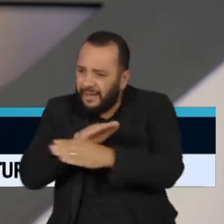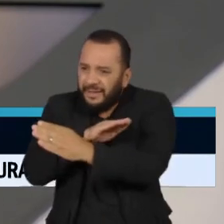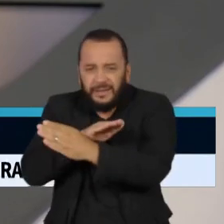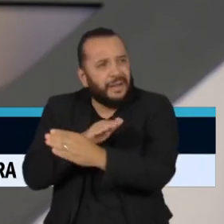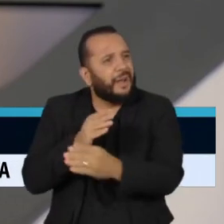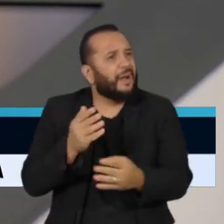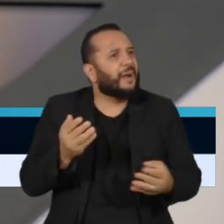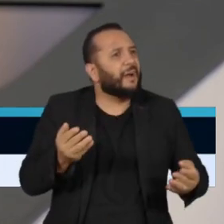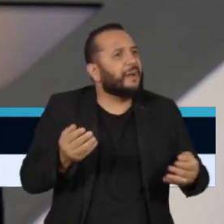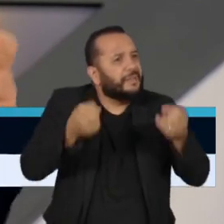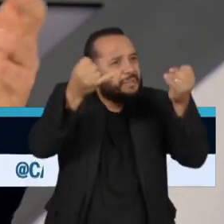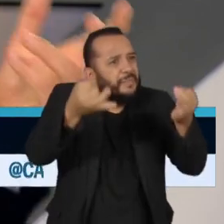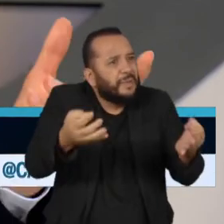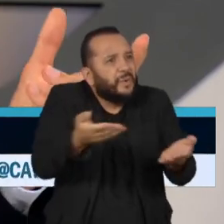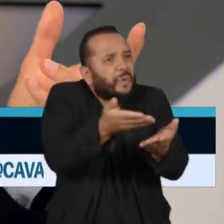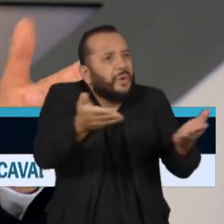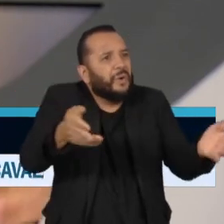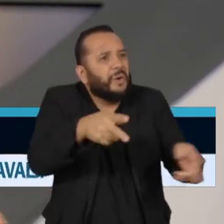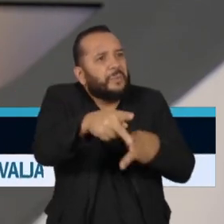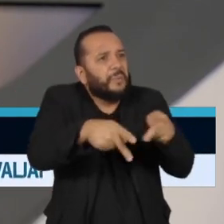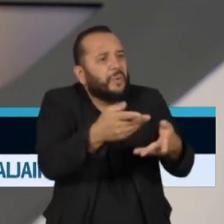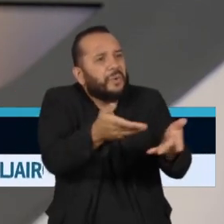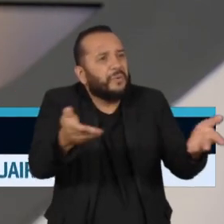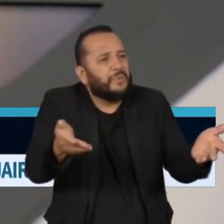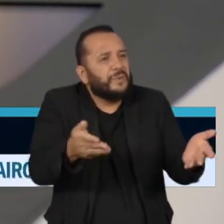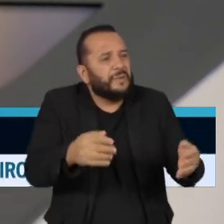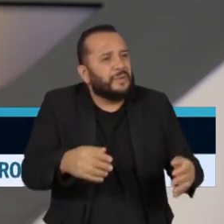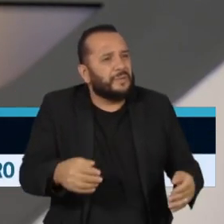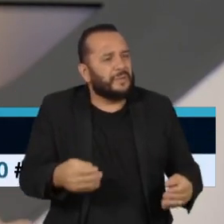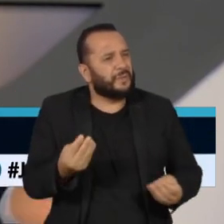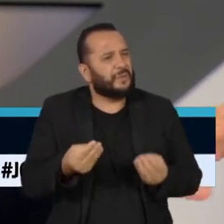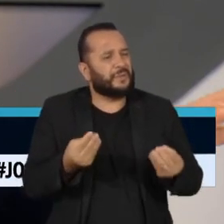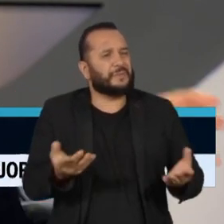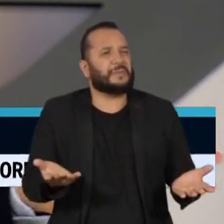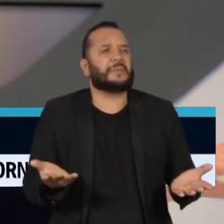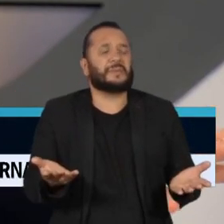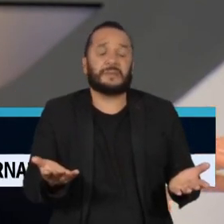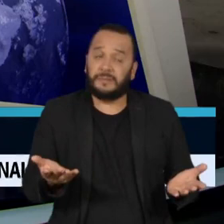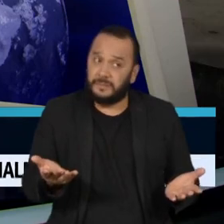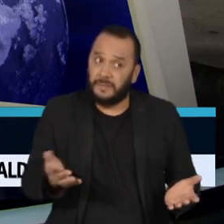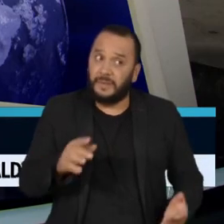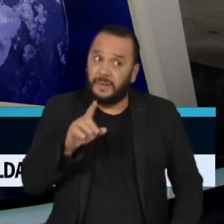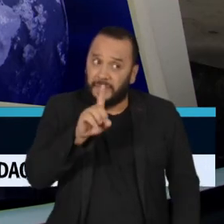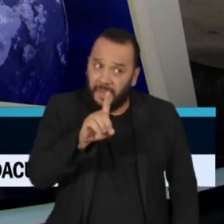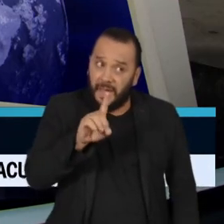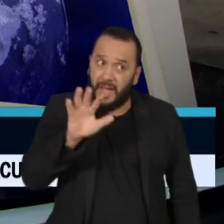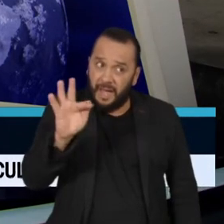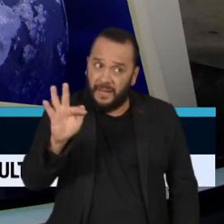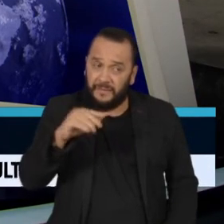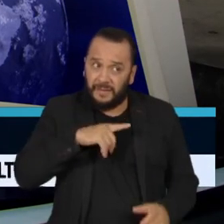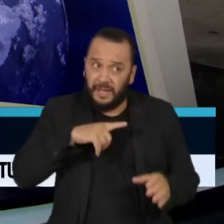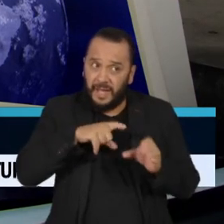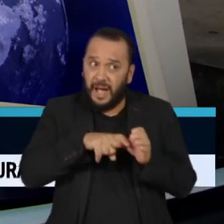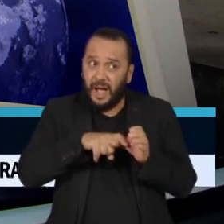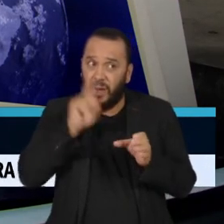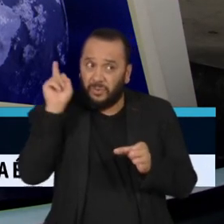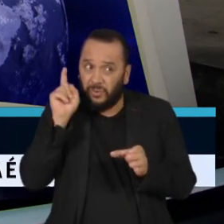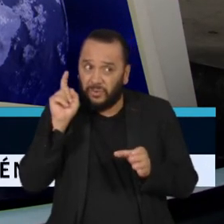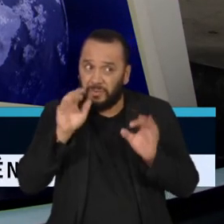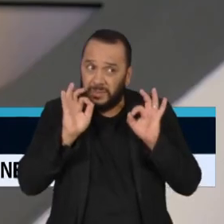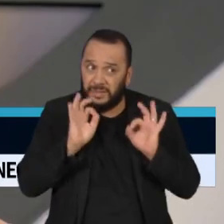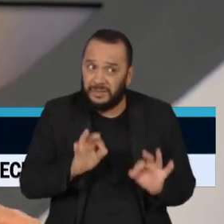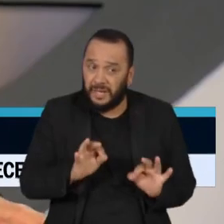põe em cheque Inclusive a autonomia do Distrito Federal porque é uma coisa que a gente pode falar depois sobre isso porque